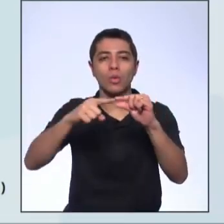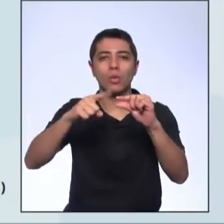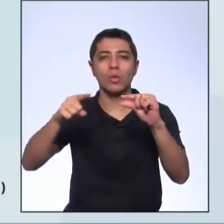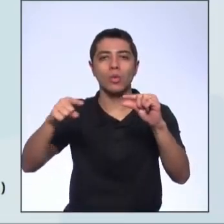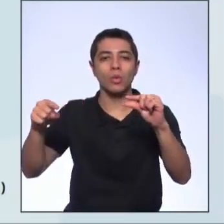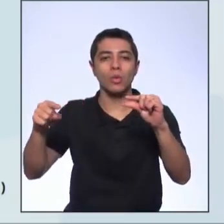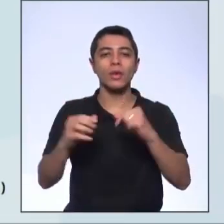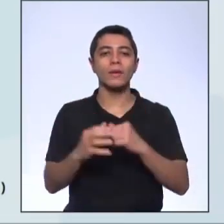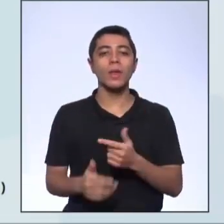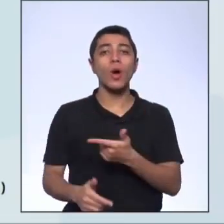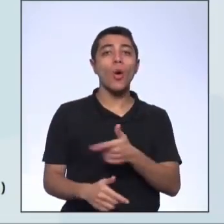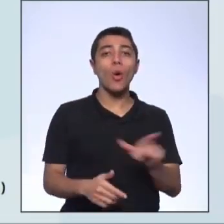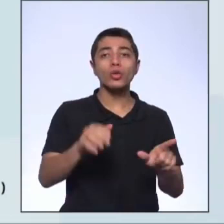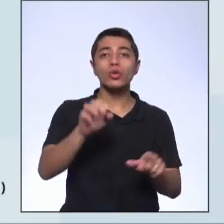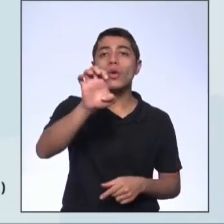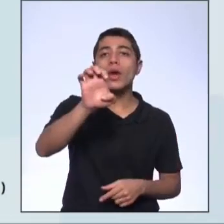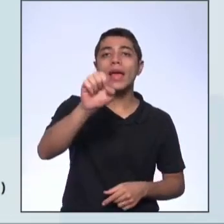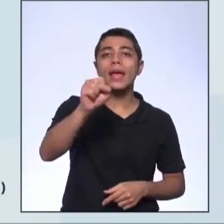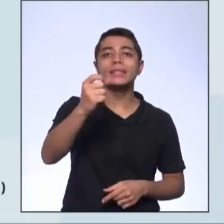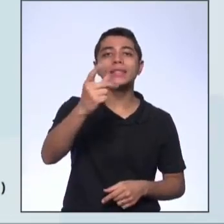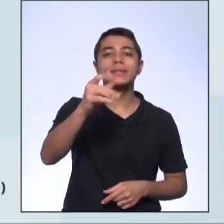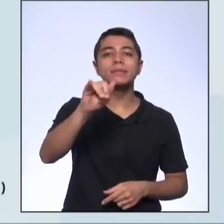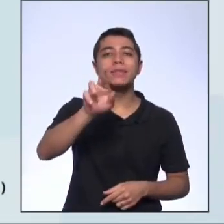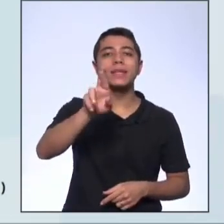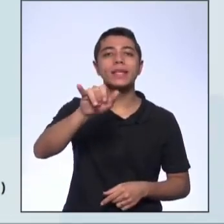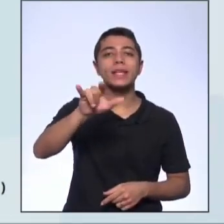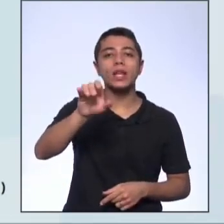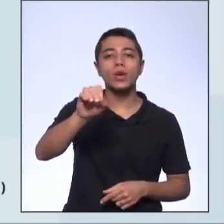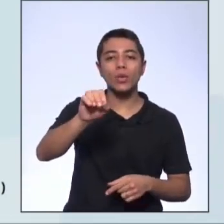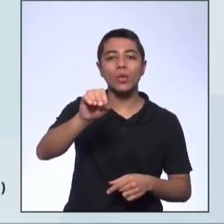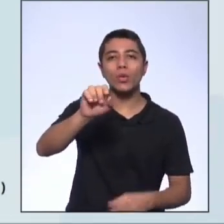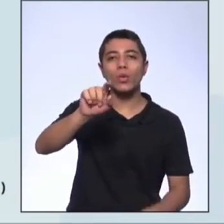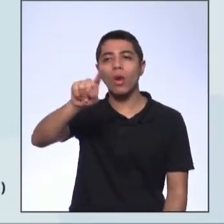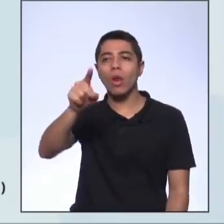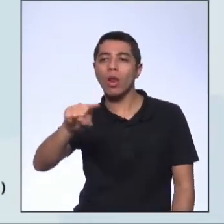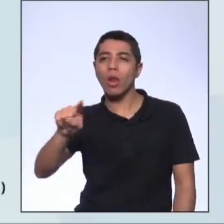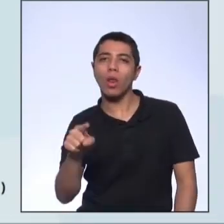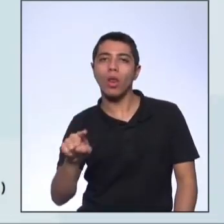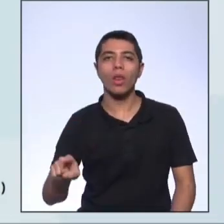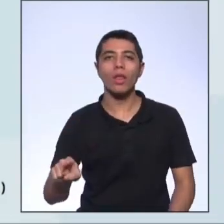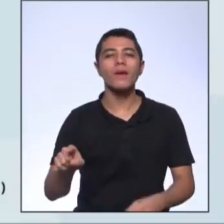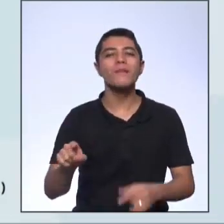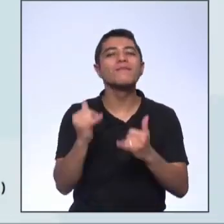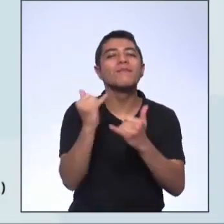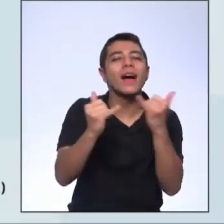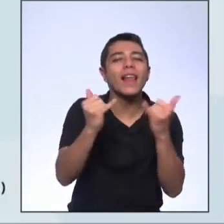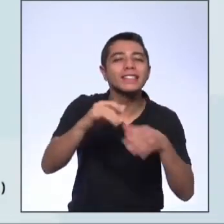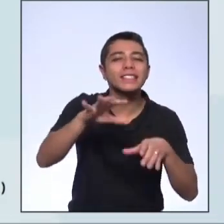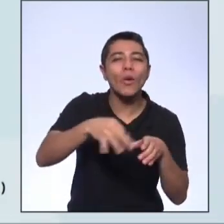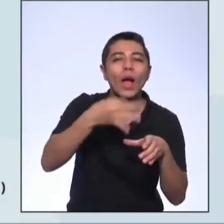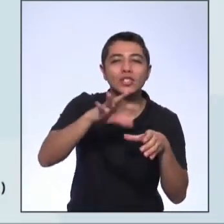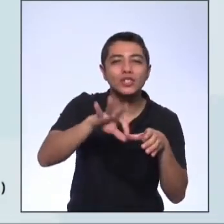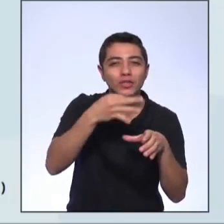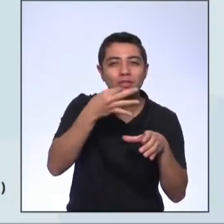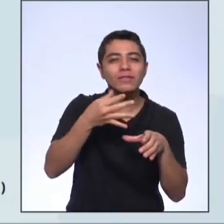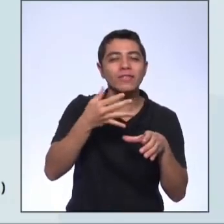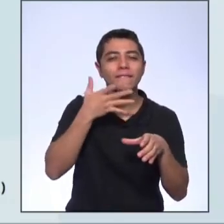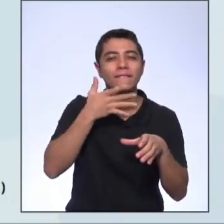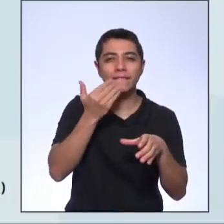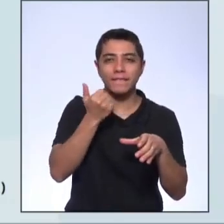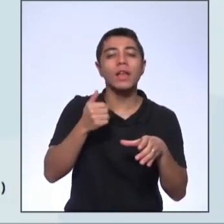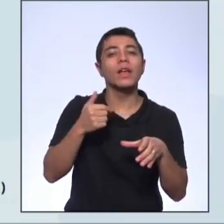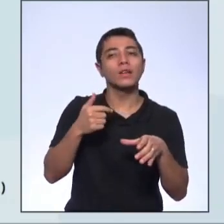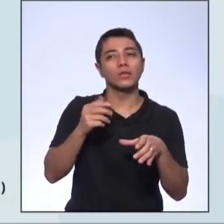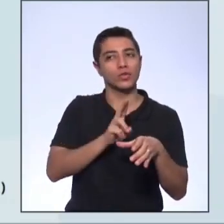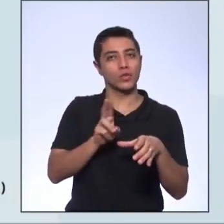um salgadinho aí de requeijão, que eu não vou dizer qual. Então, a gente pode agrupar as bactérias aí pelos formatos,